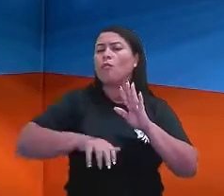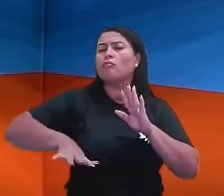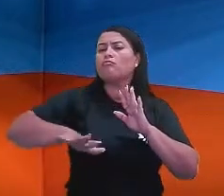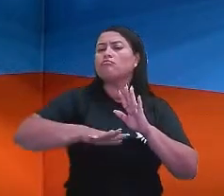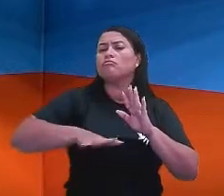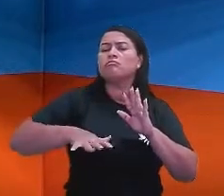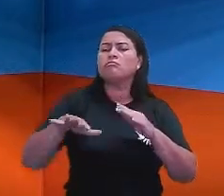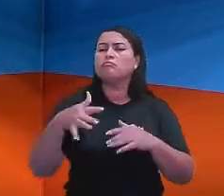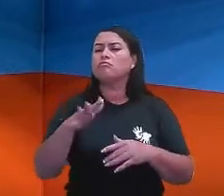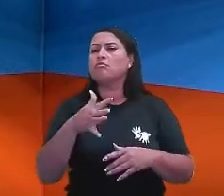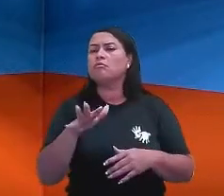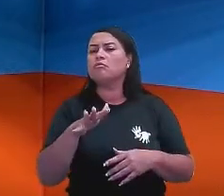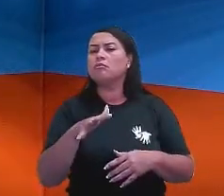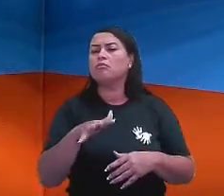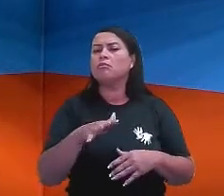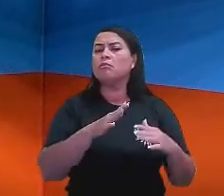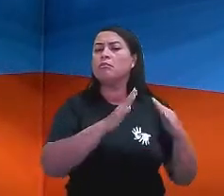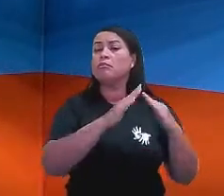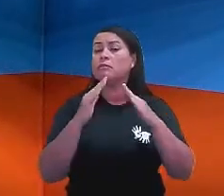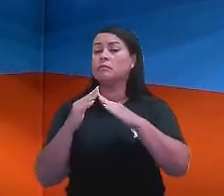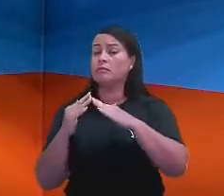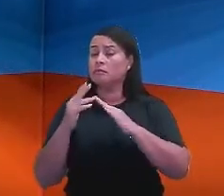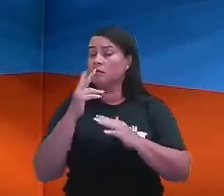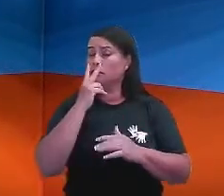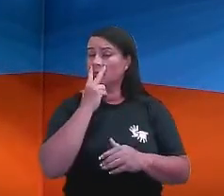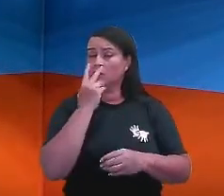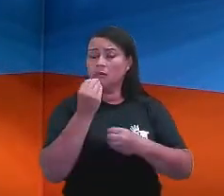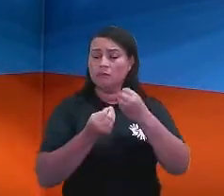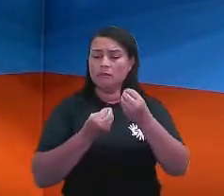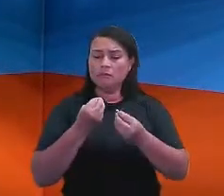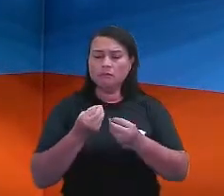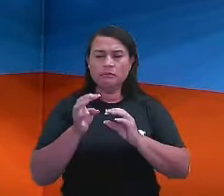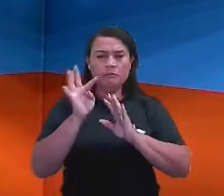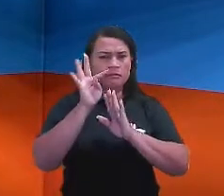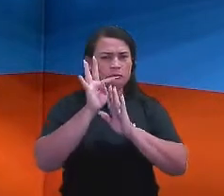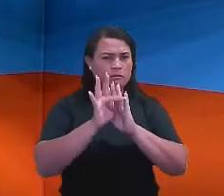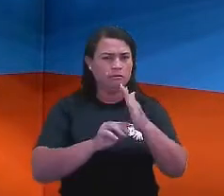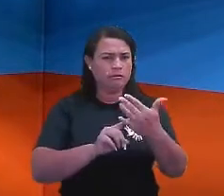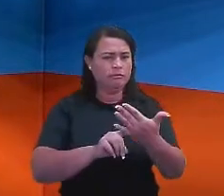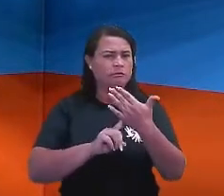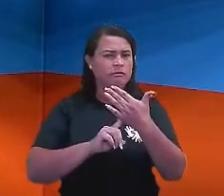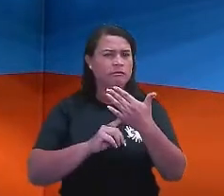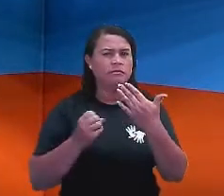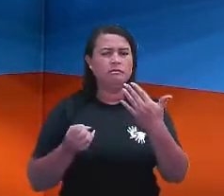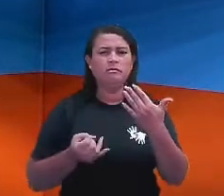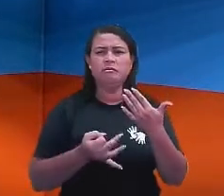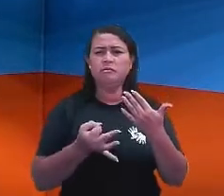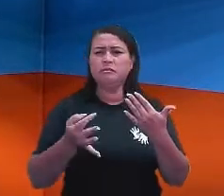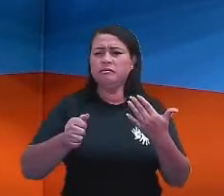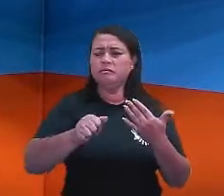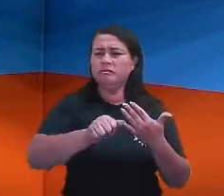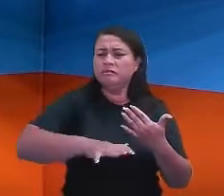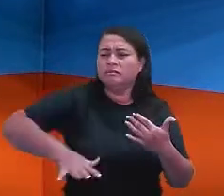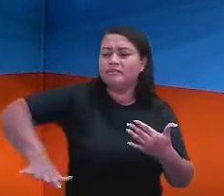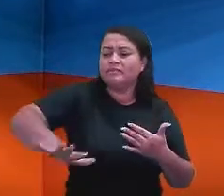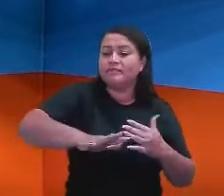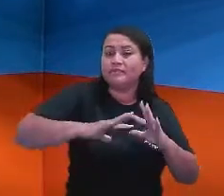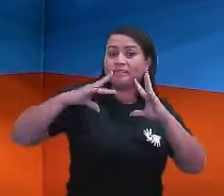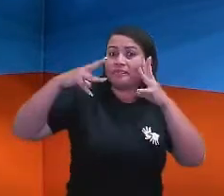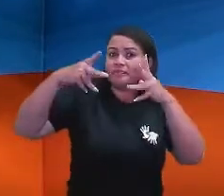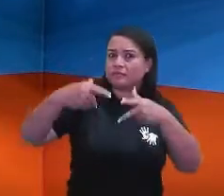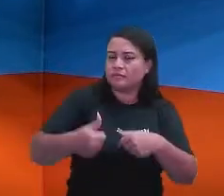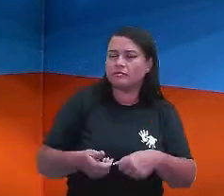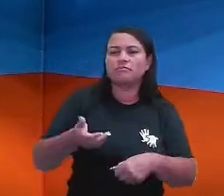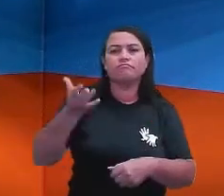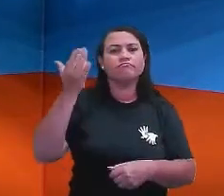Vila de Santo Antão? Gente, o texto não me dá qual era a área, né, total da